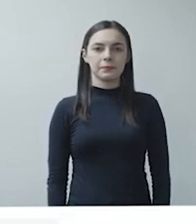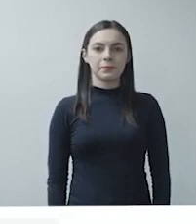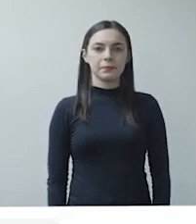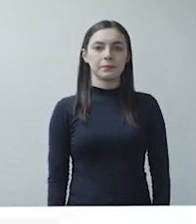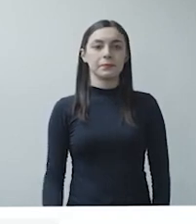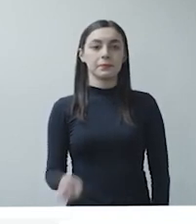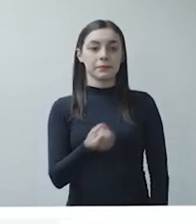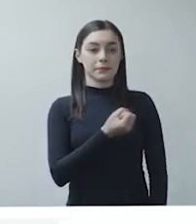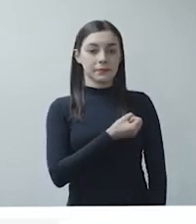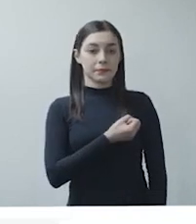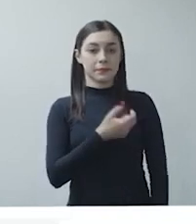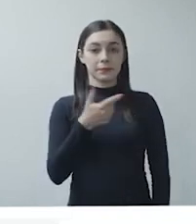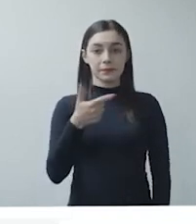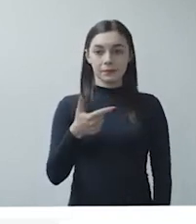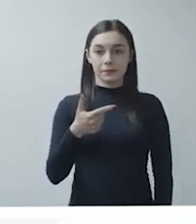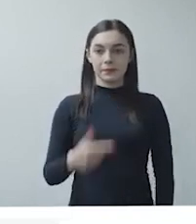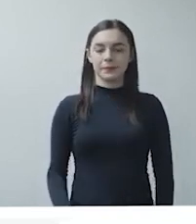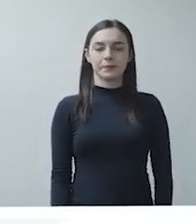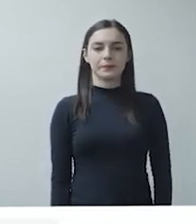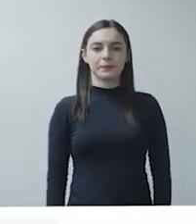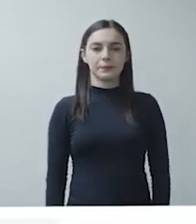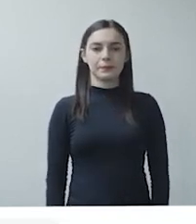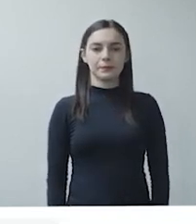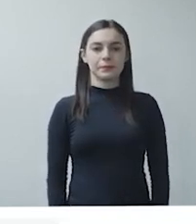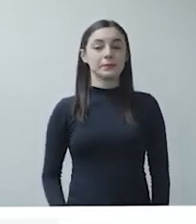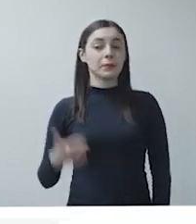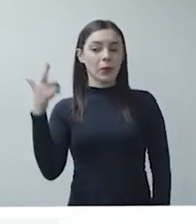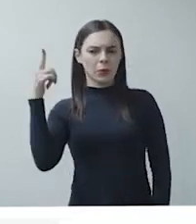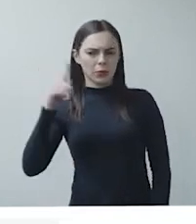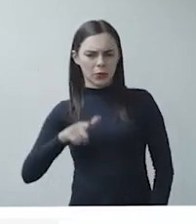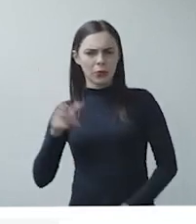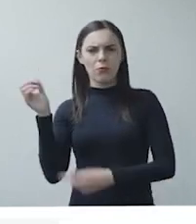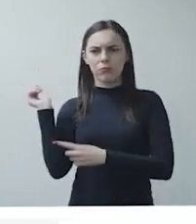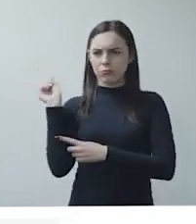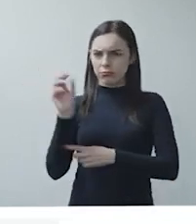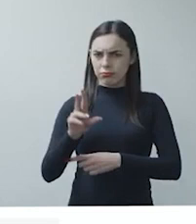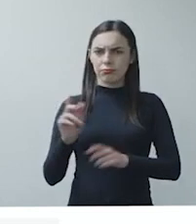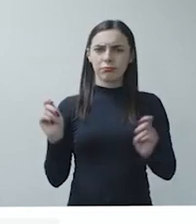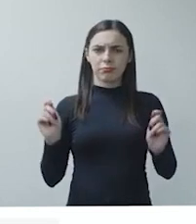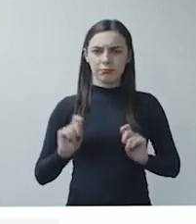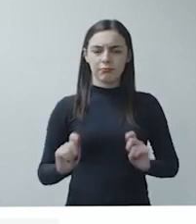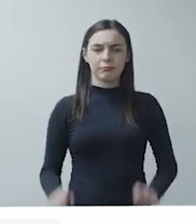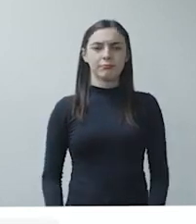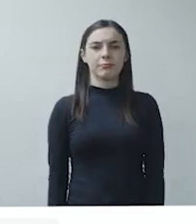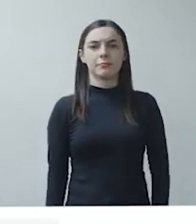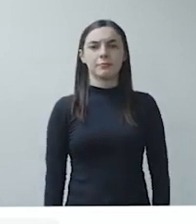Número 2. Joga novamente, Caio.